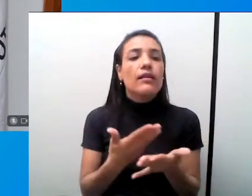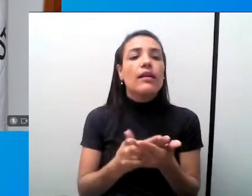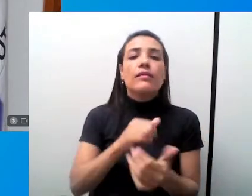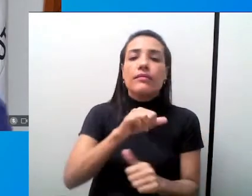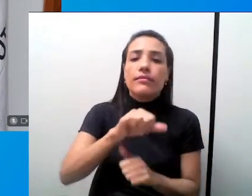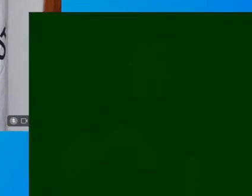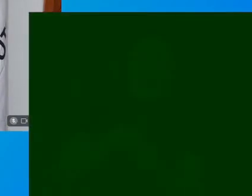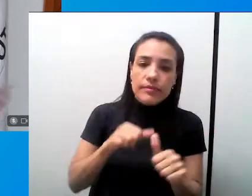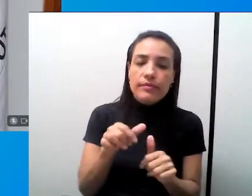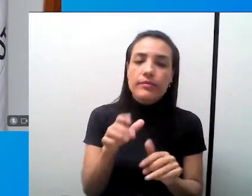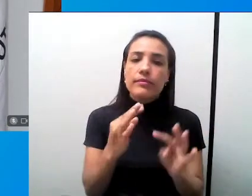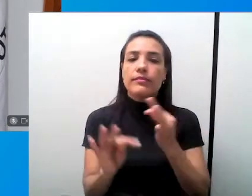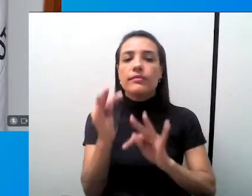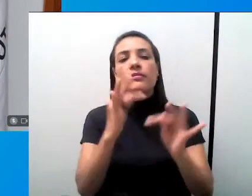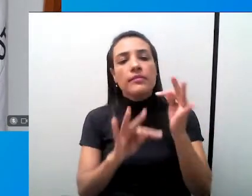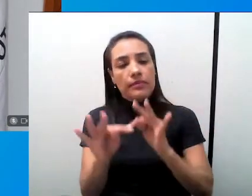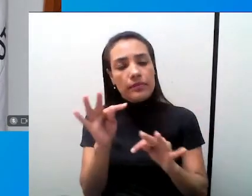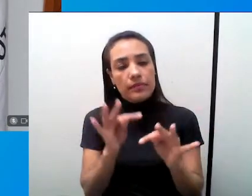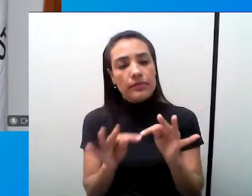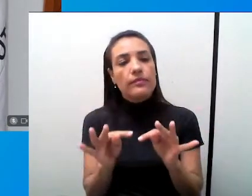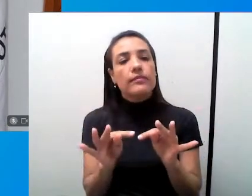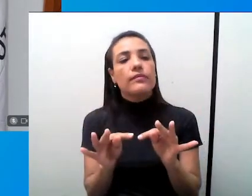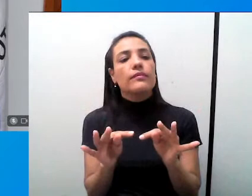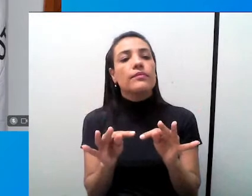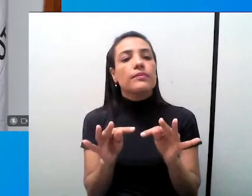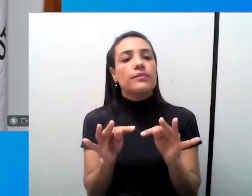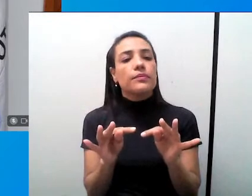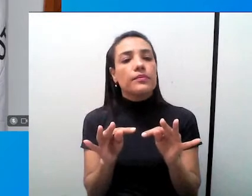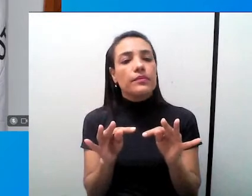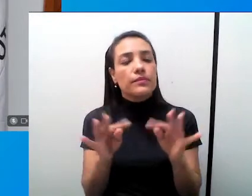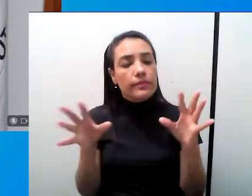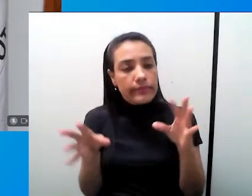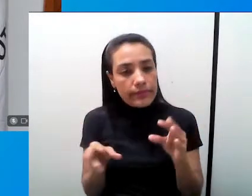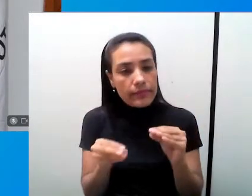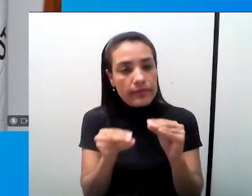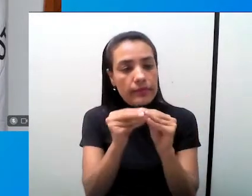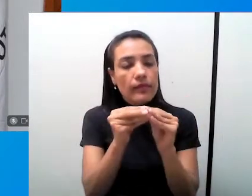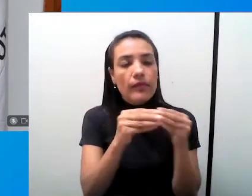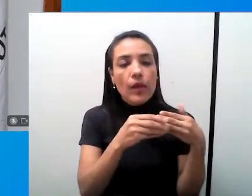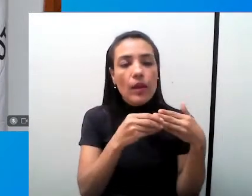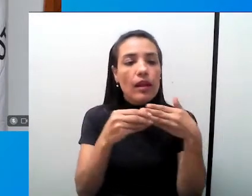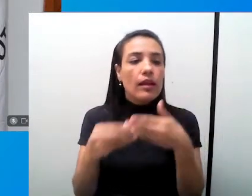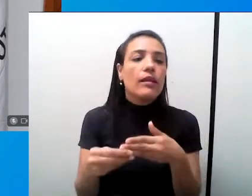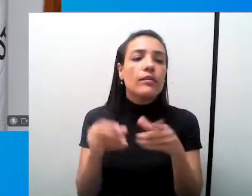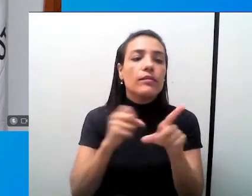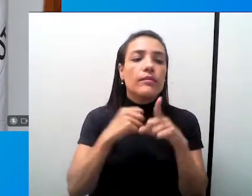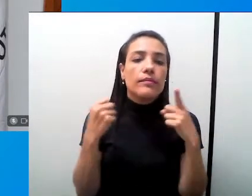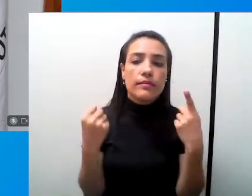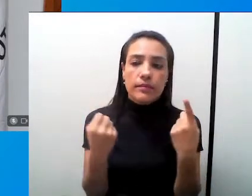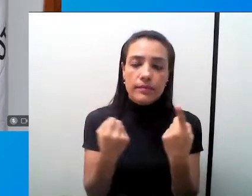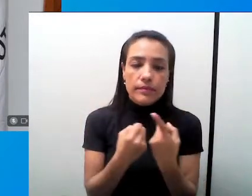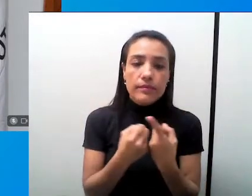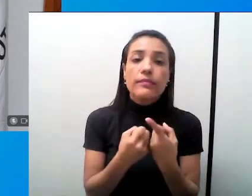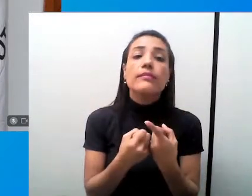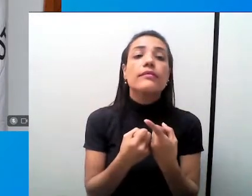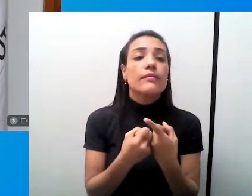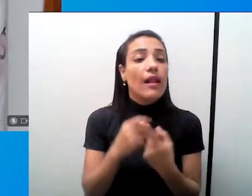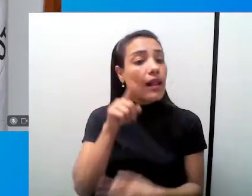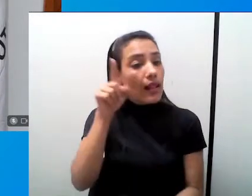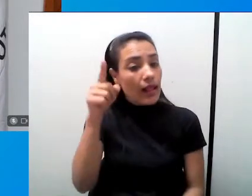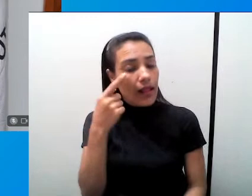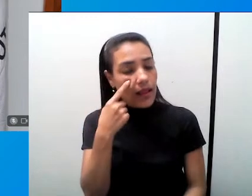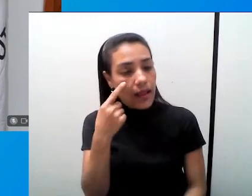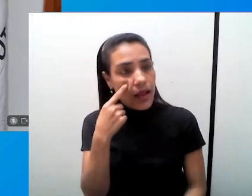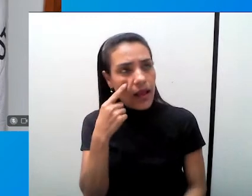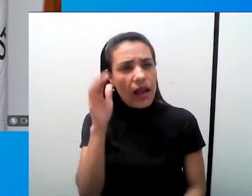tecnologia, transformado, né, em conceito que é levado para a comunidade que a gente traz da sala de aula, para eles, eles tinham a clareza